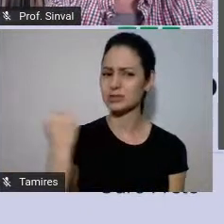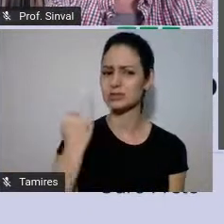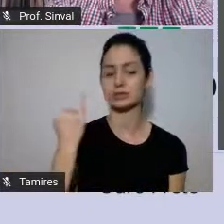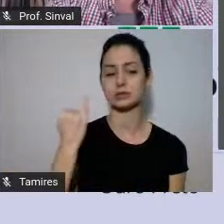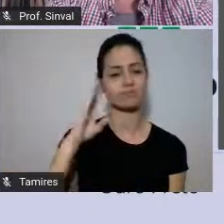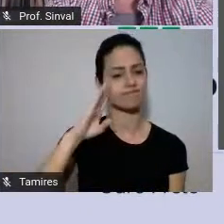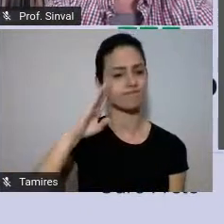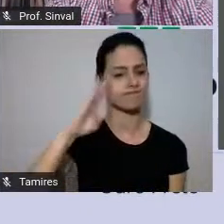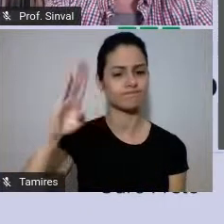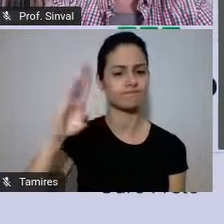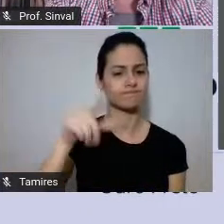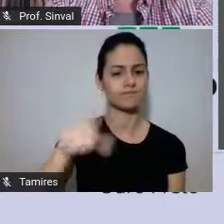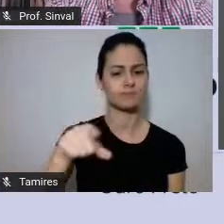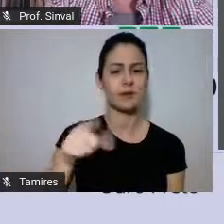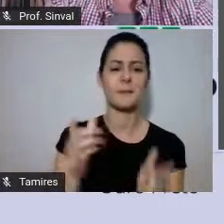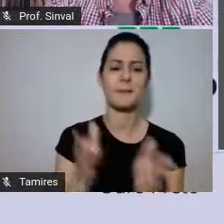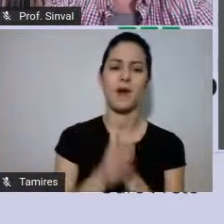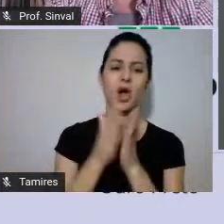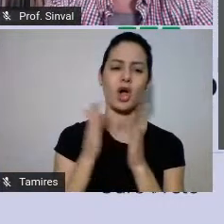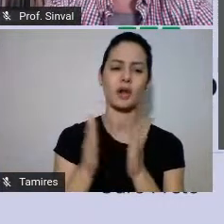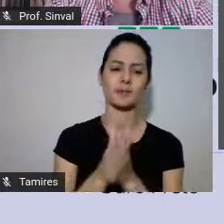para a alimentação dos pobres.